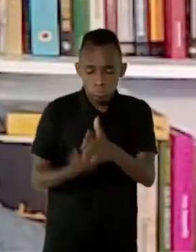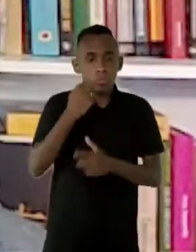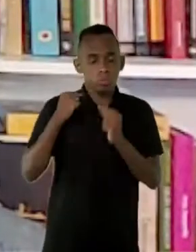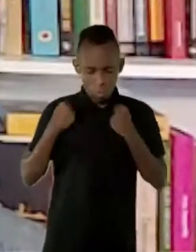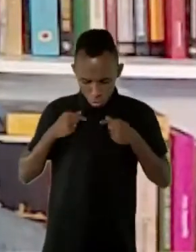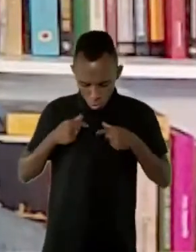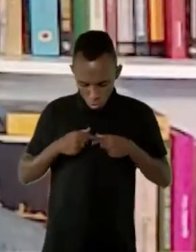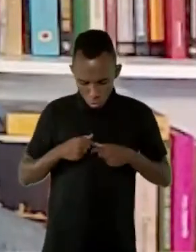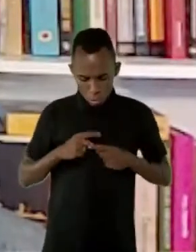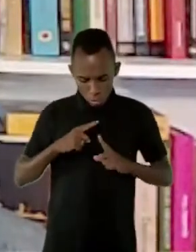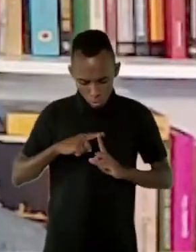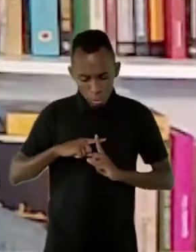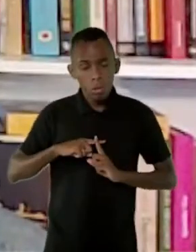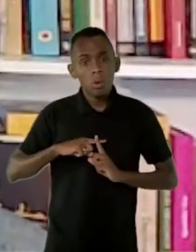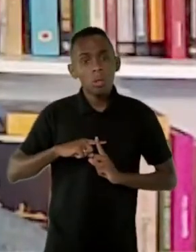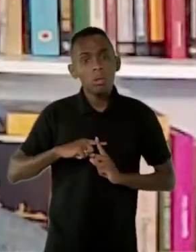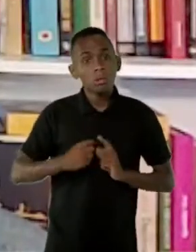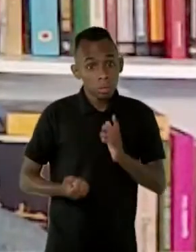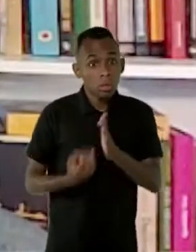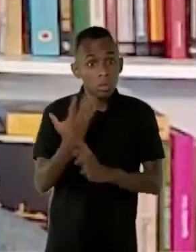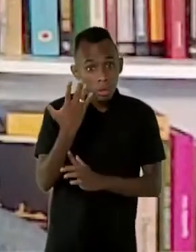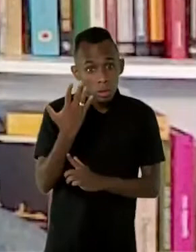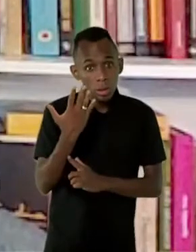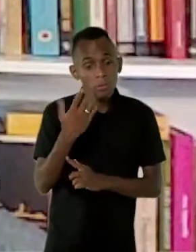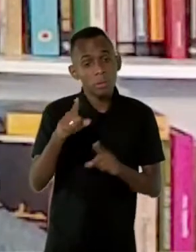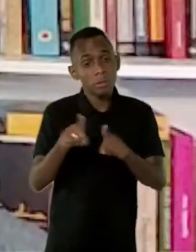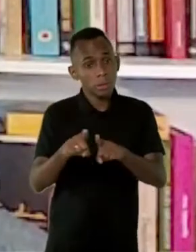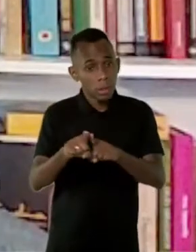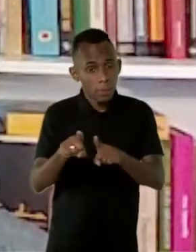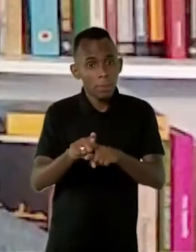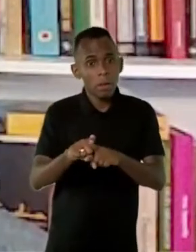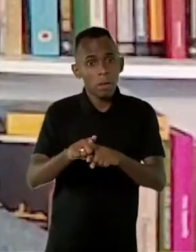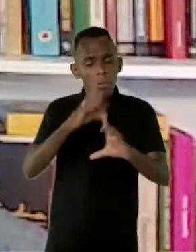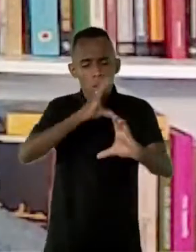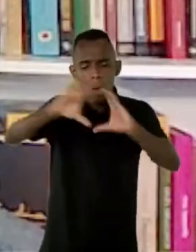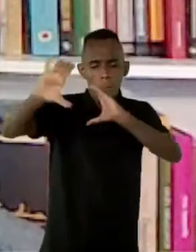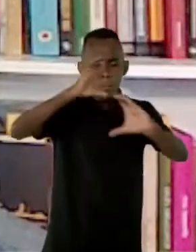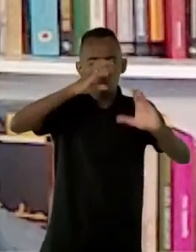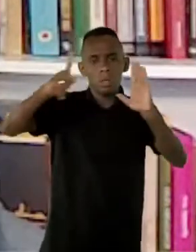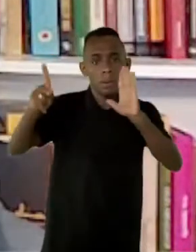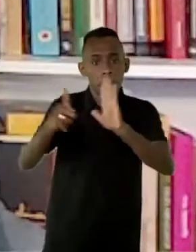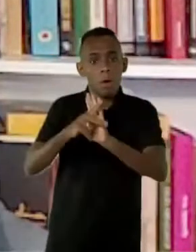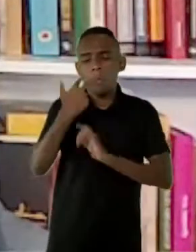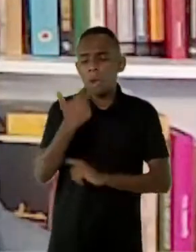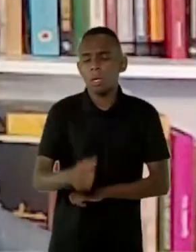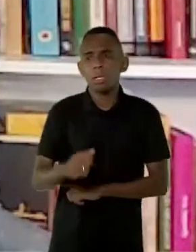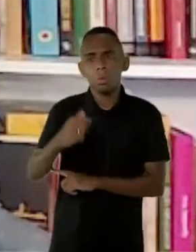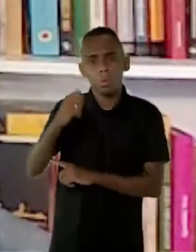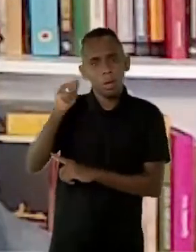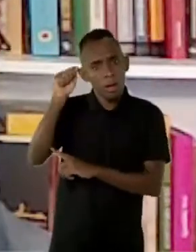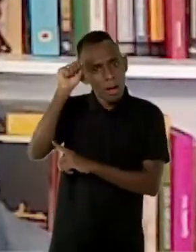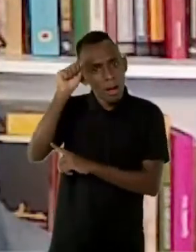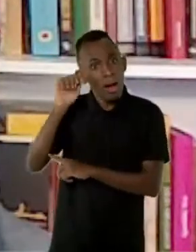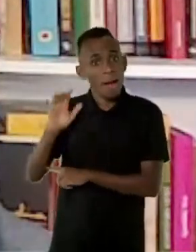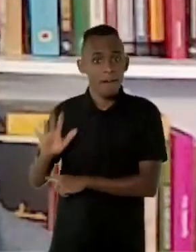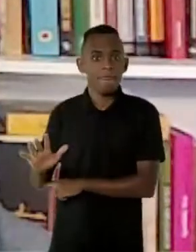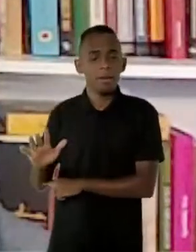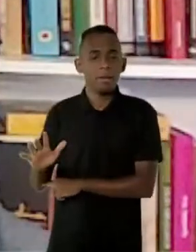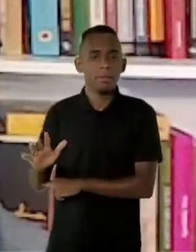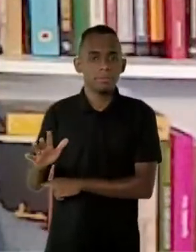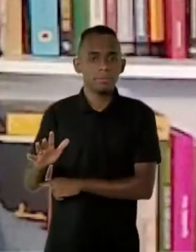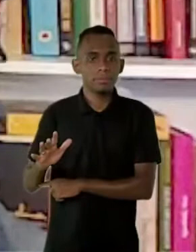Uma canção que ele cantava dentro da língua africana. Então, acho que a Carolina também herdou um